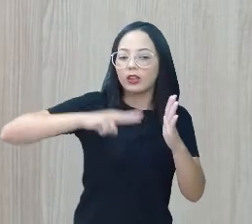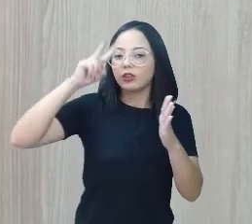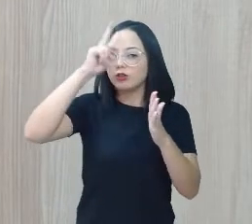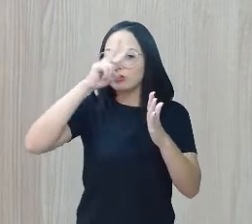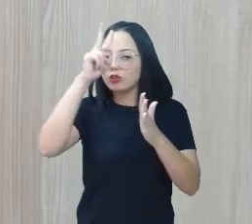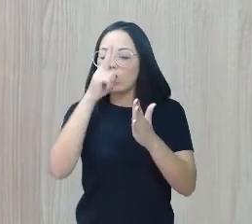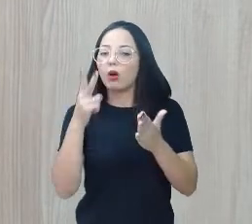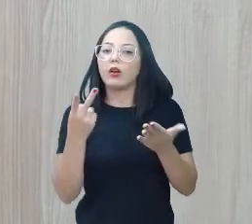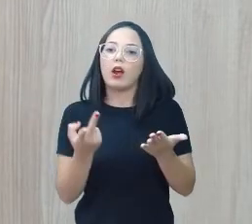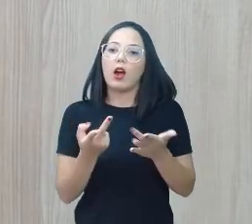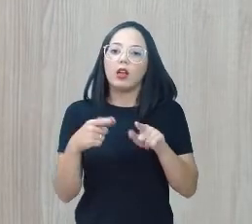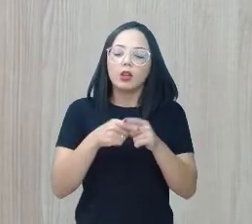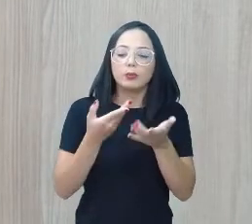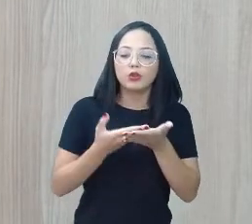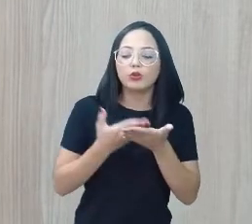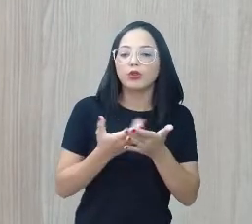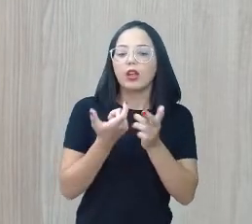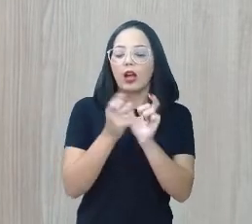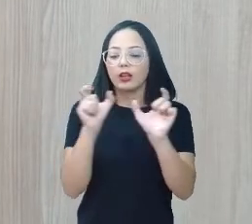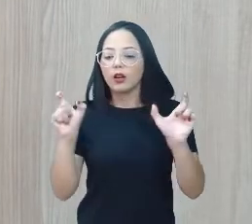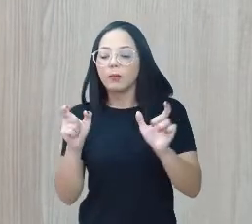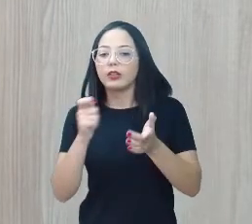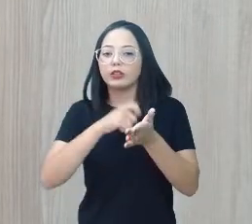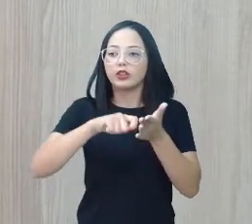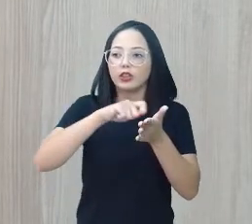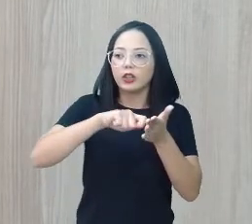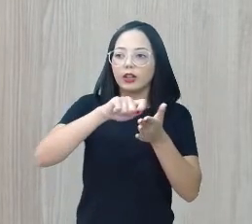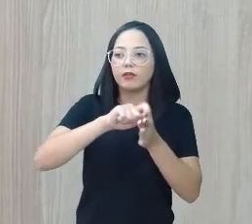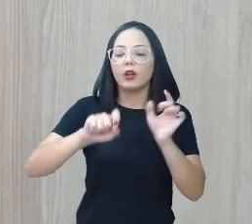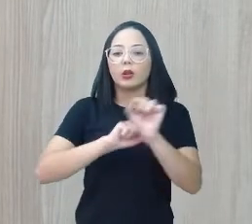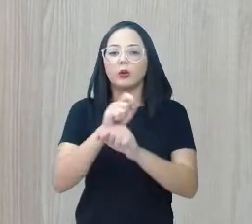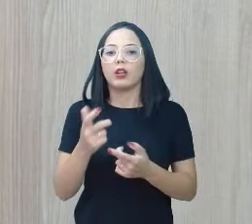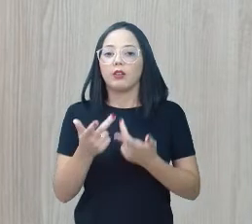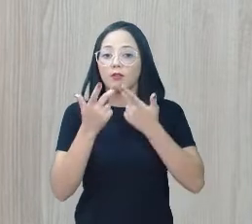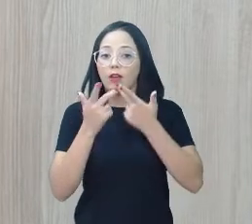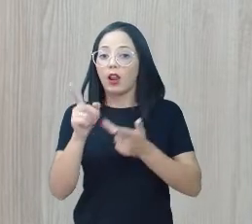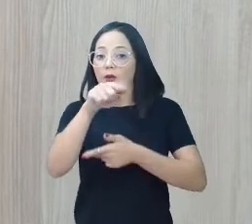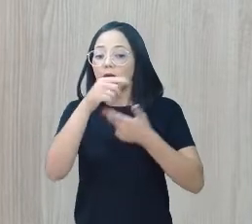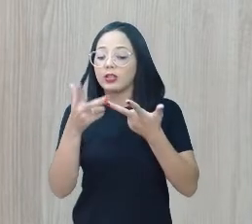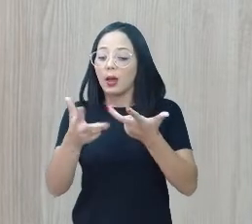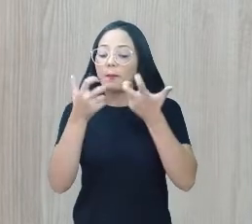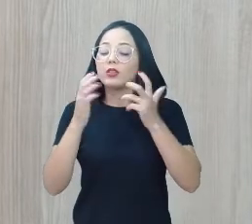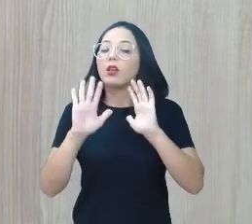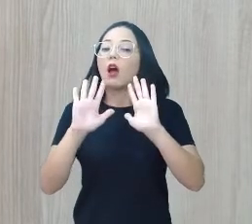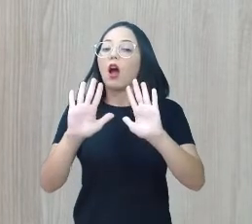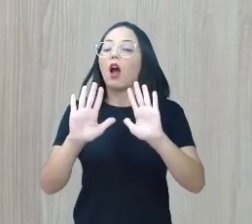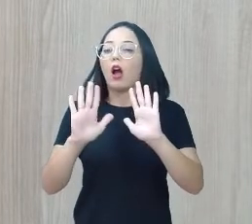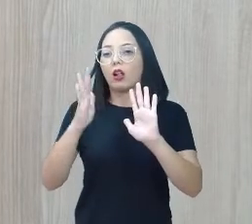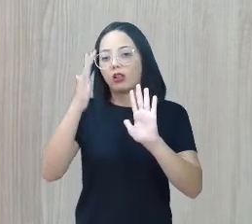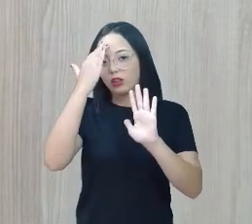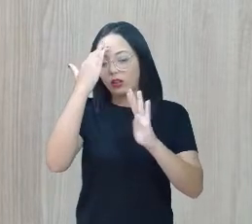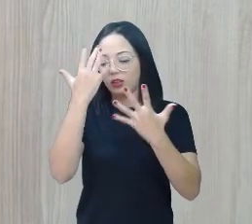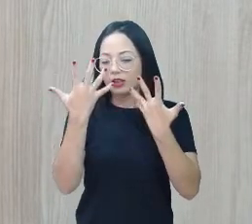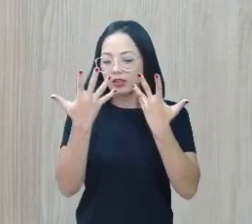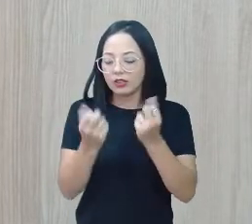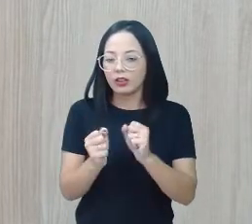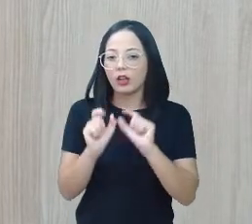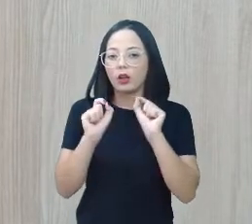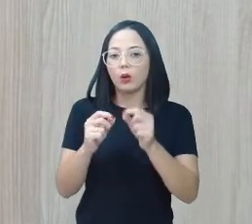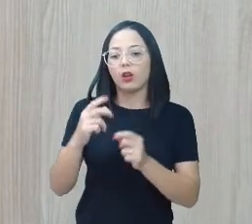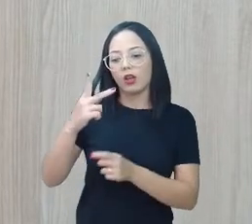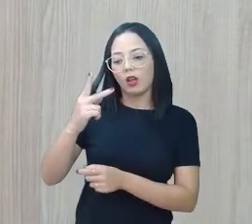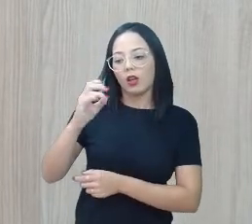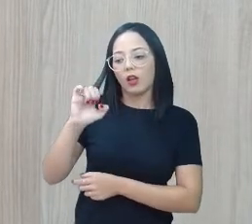histórias, a estudar gramática, a escrever aquilo que você fala, você vai entender e vai aceitar que é